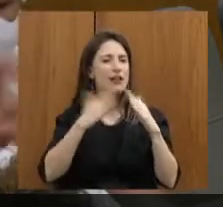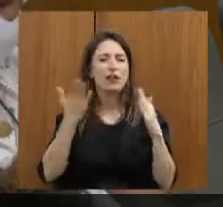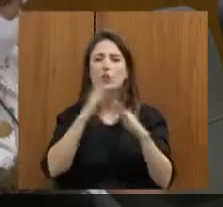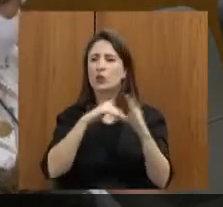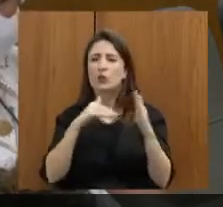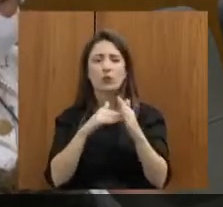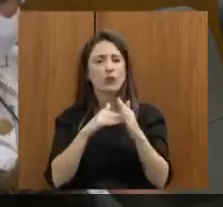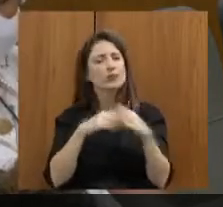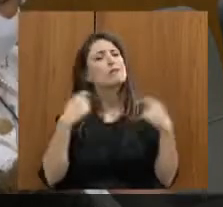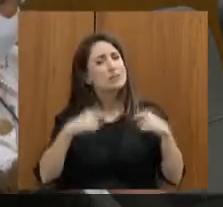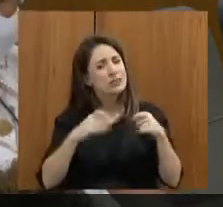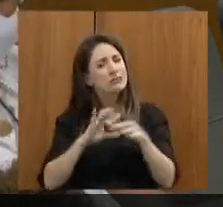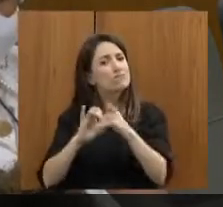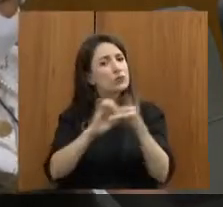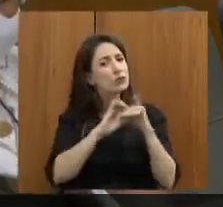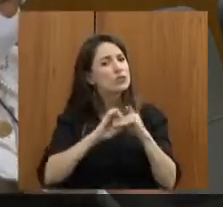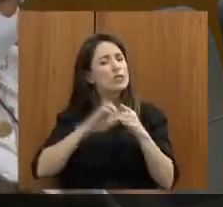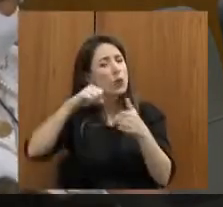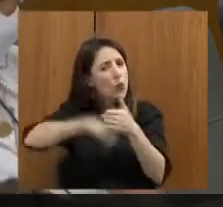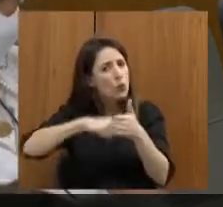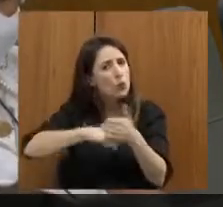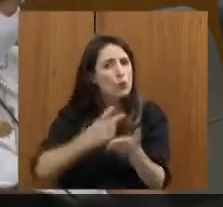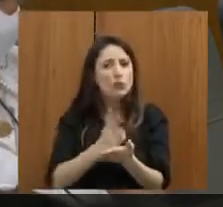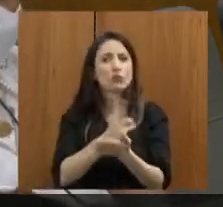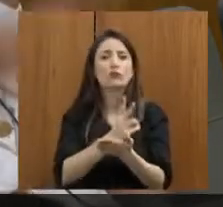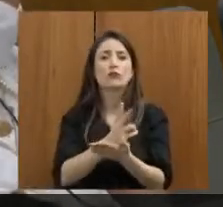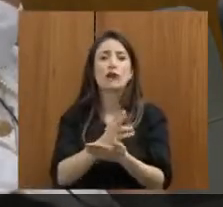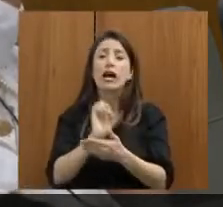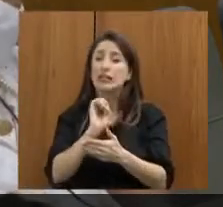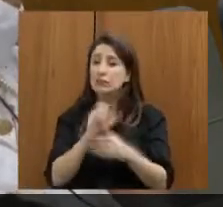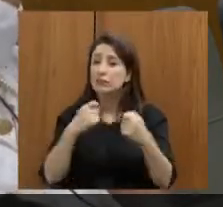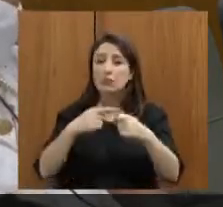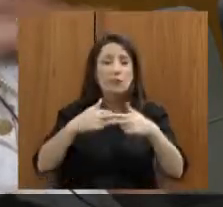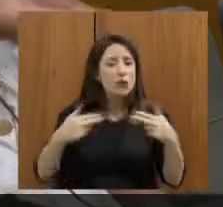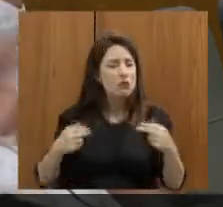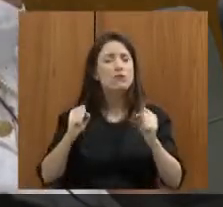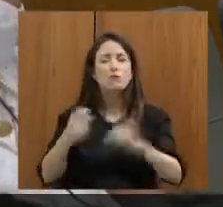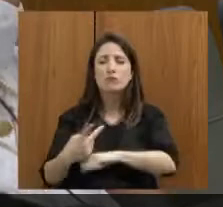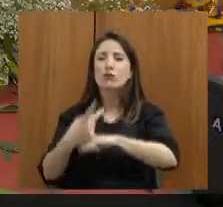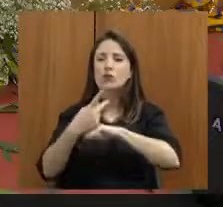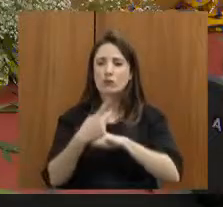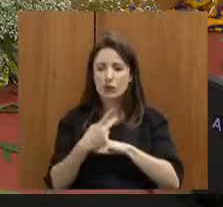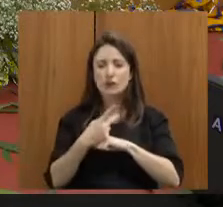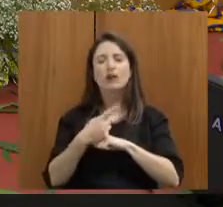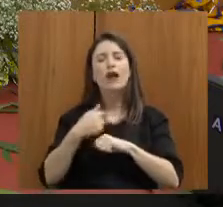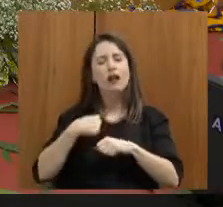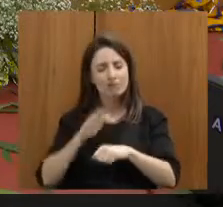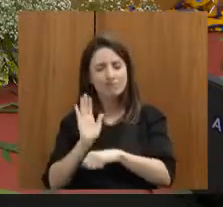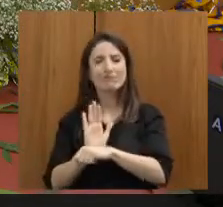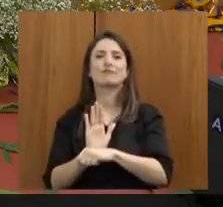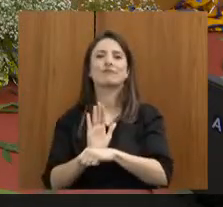vou embrassé agradecer e pode contar comigo que eu puder também eu estou aqui para agradecer e para ajudar